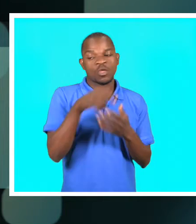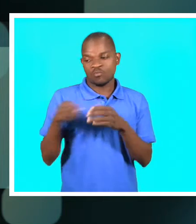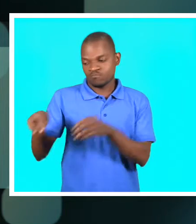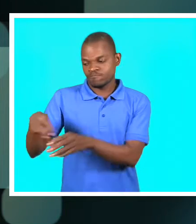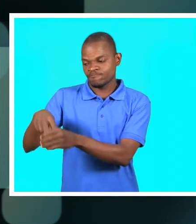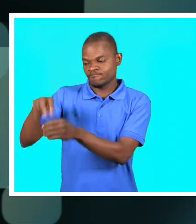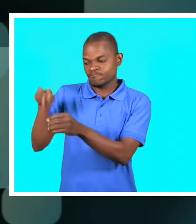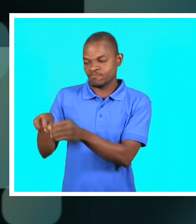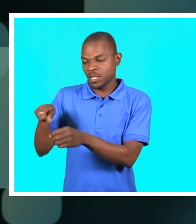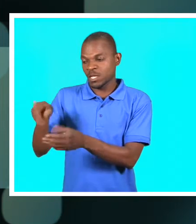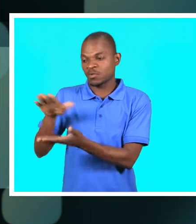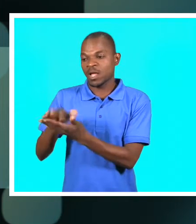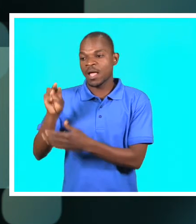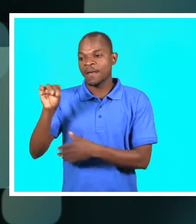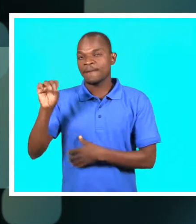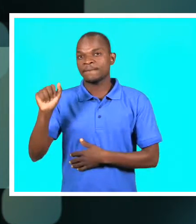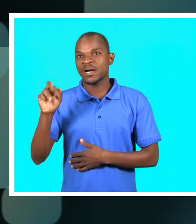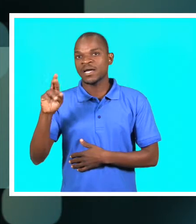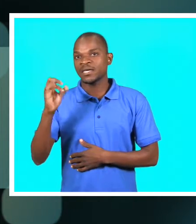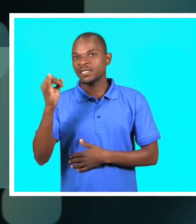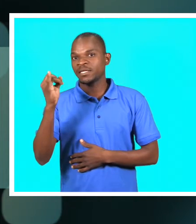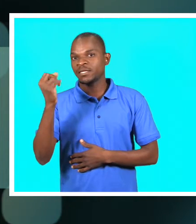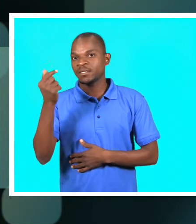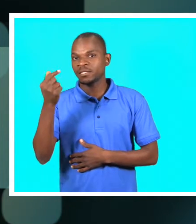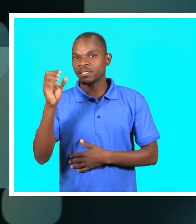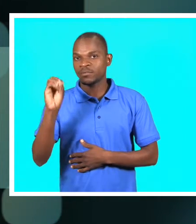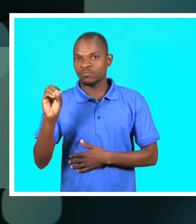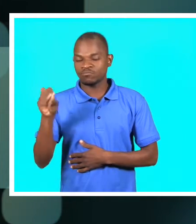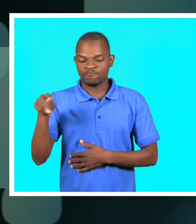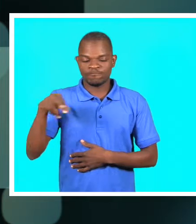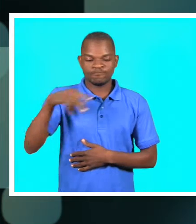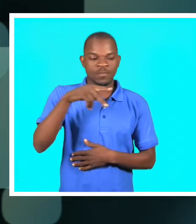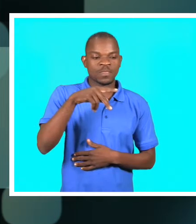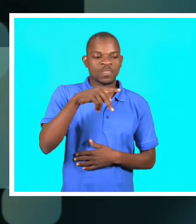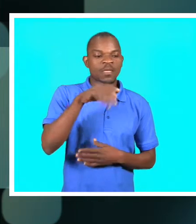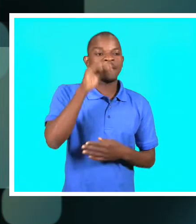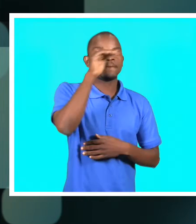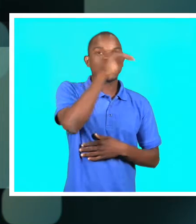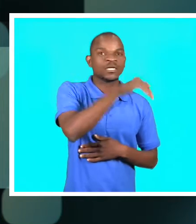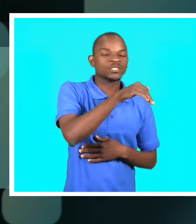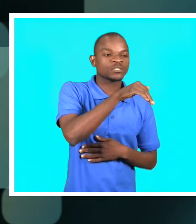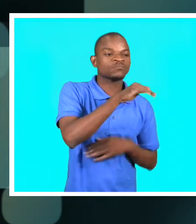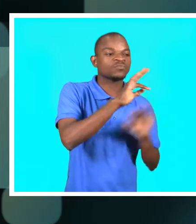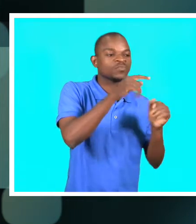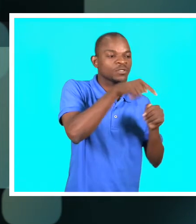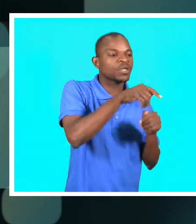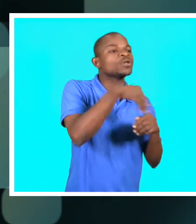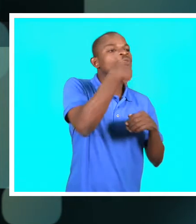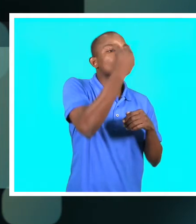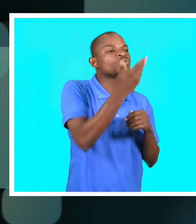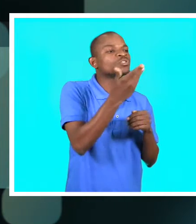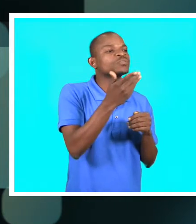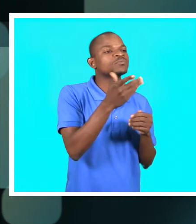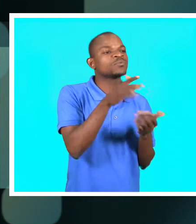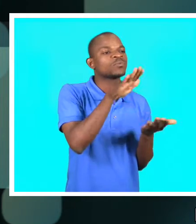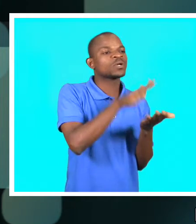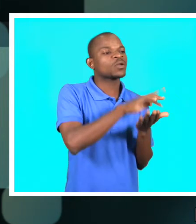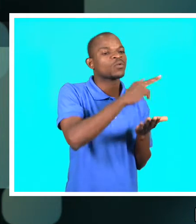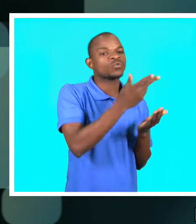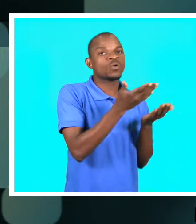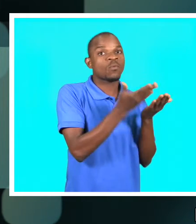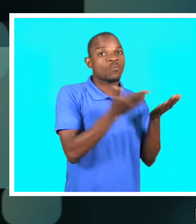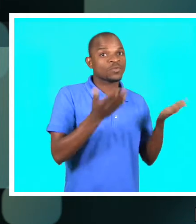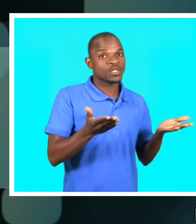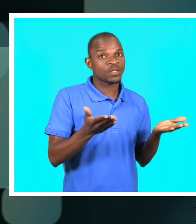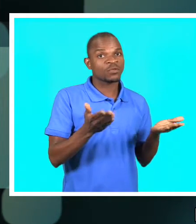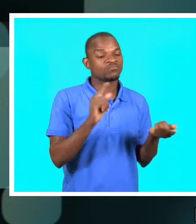Saí do marítimo, fui viver na baixa, saí da baixa, fui para o museu, saí do